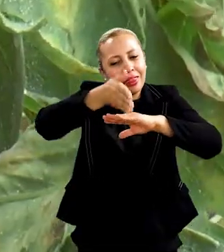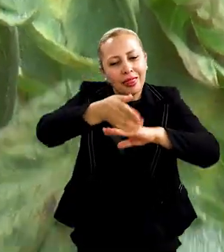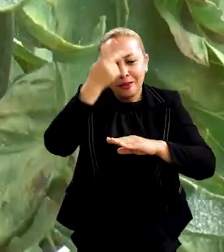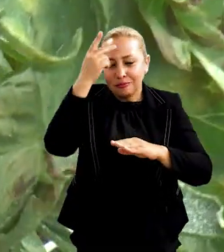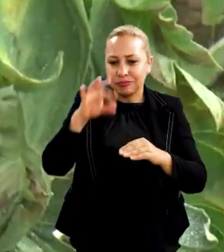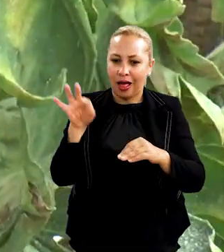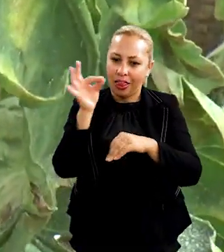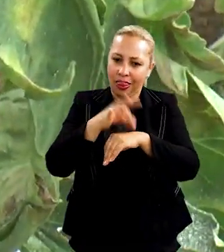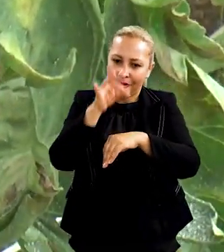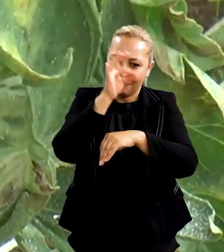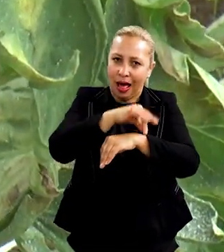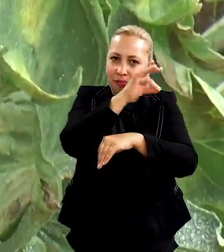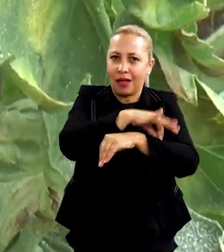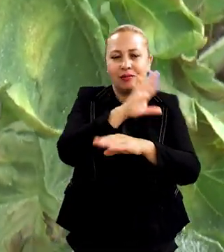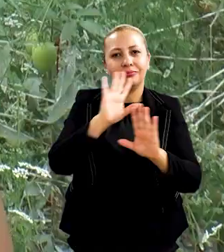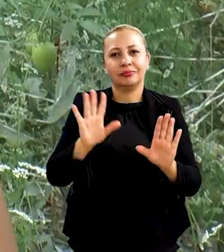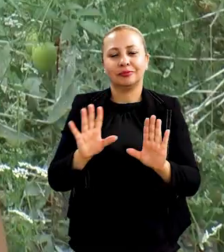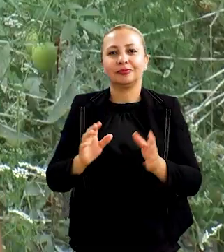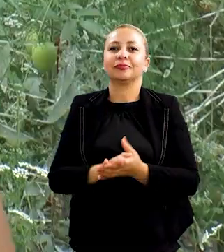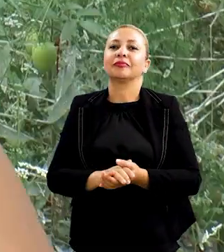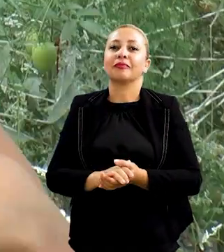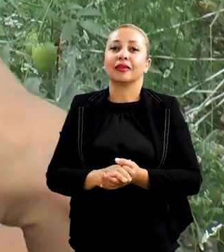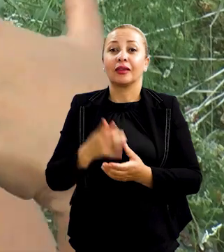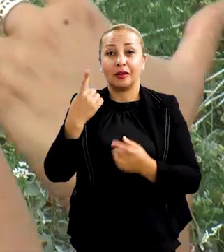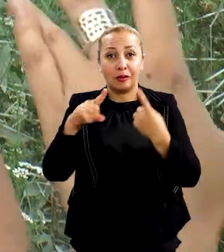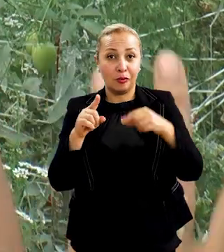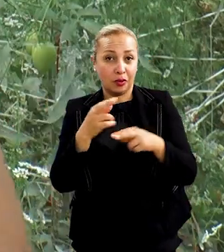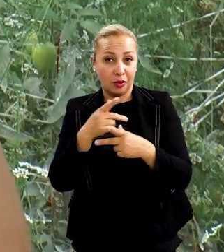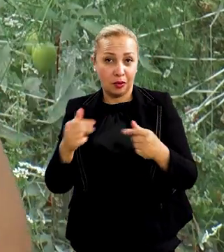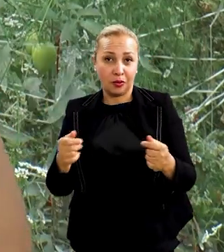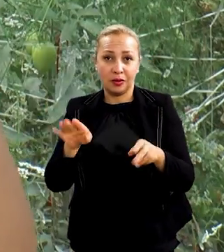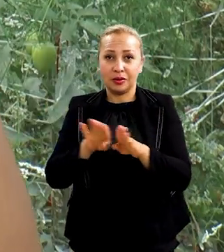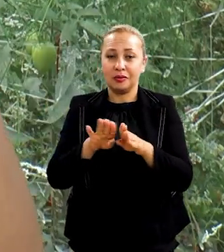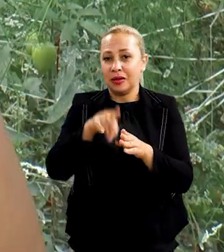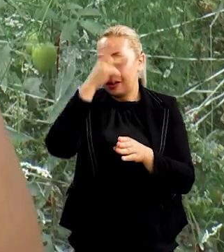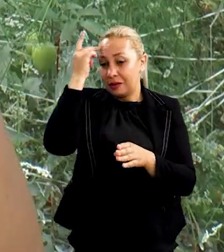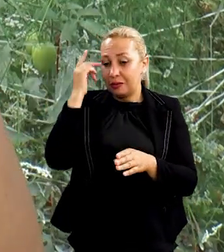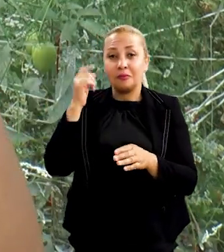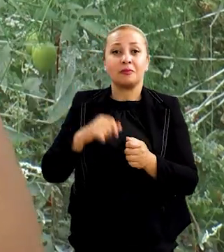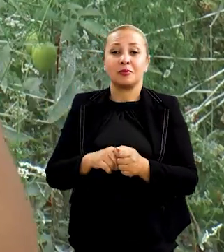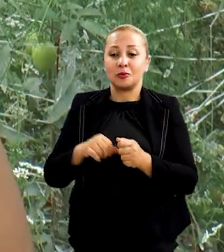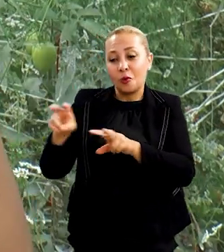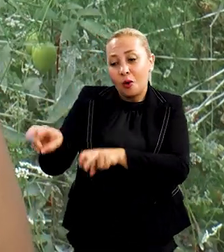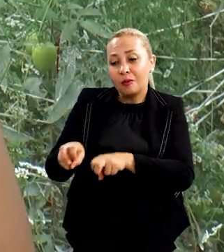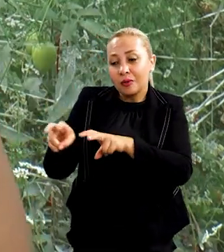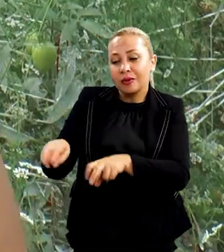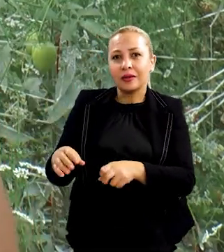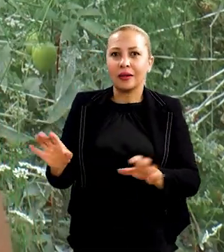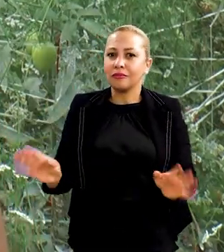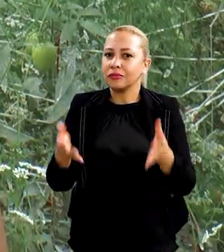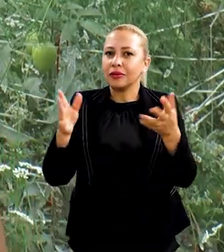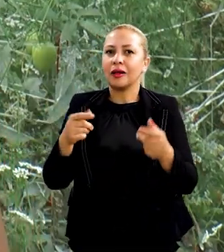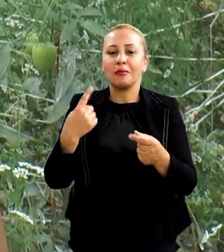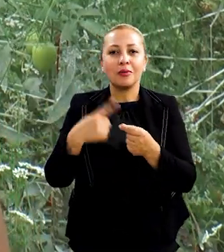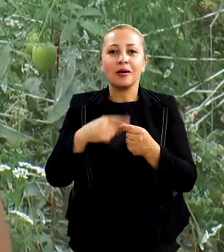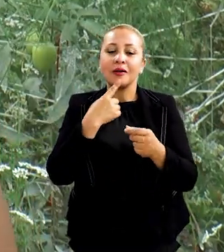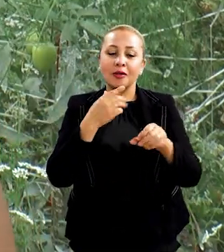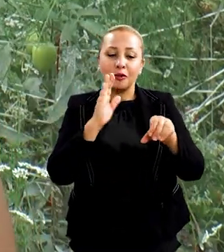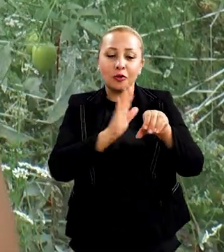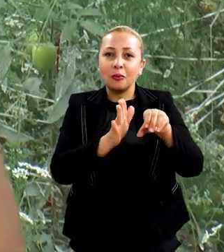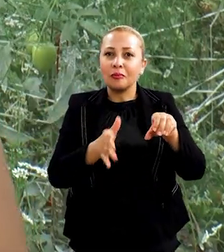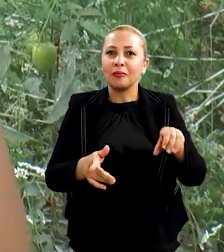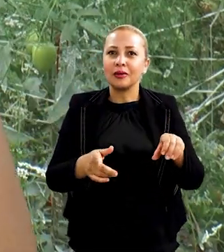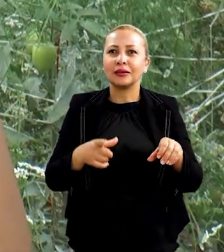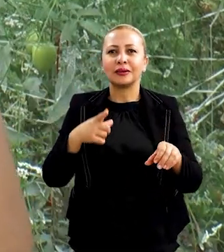para a larva broquear o fruto. Né? Então, é uma outra coisa para os agricultores se estimularem, porque o tomate é uma cultura que